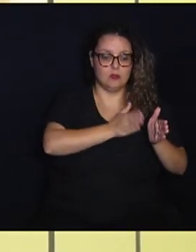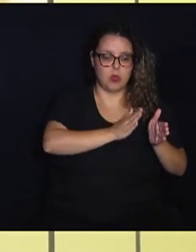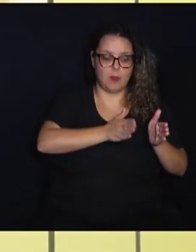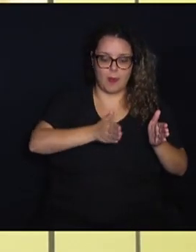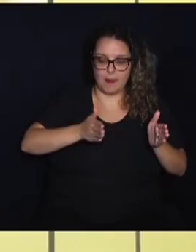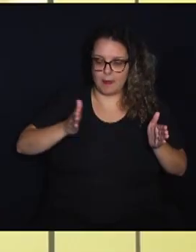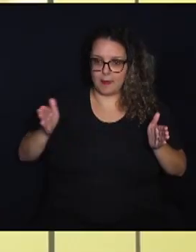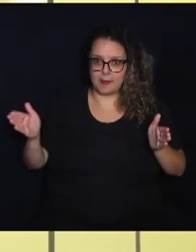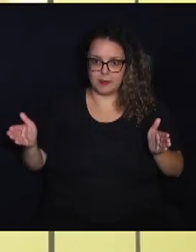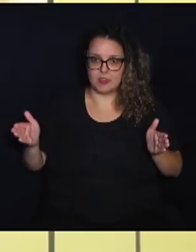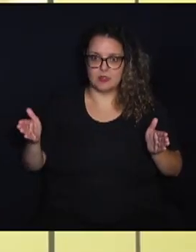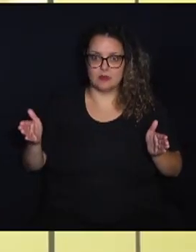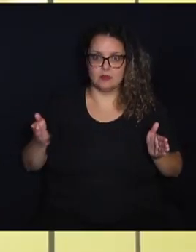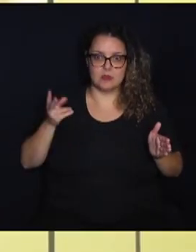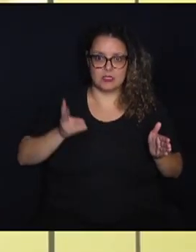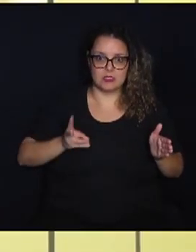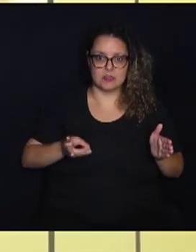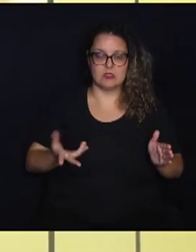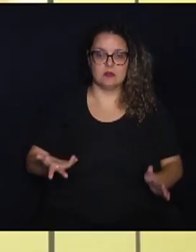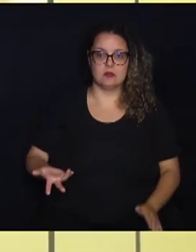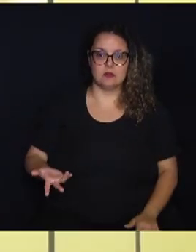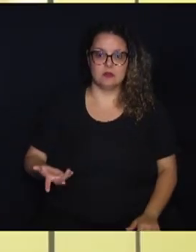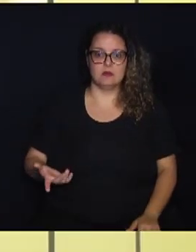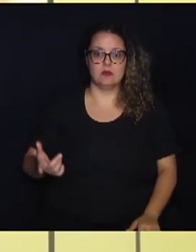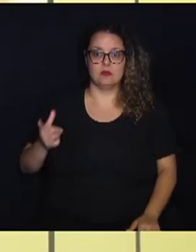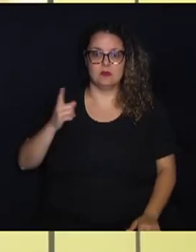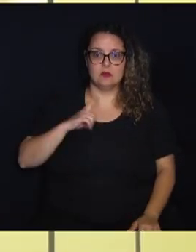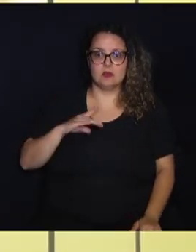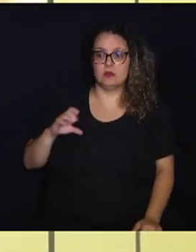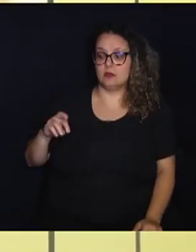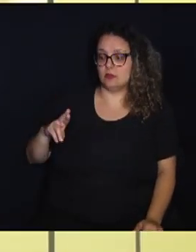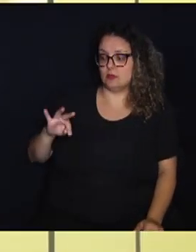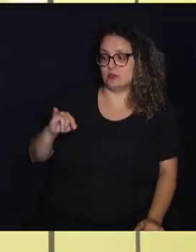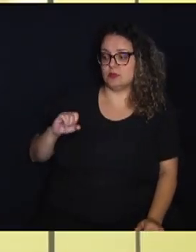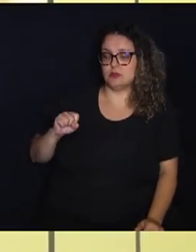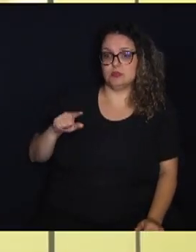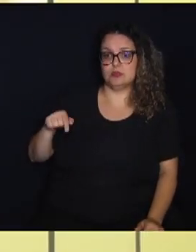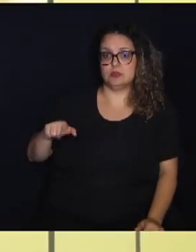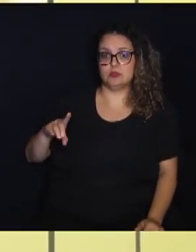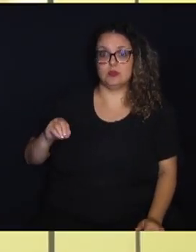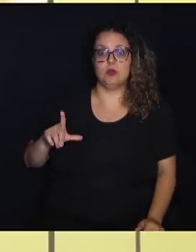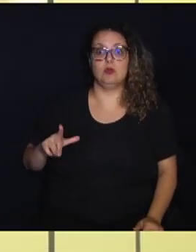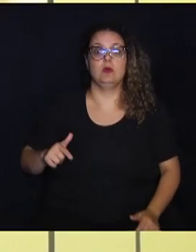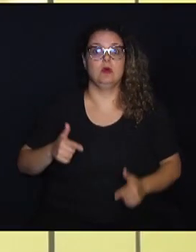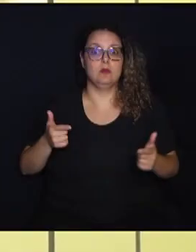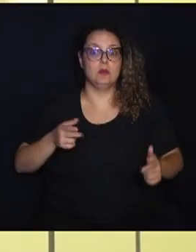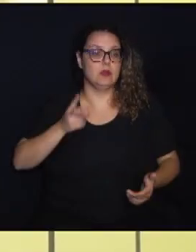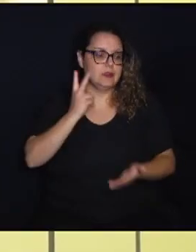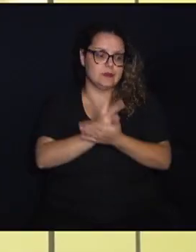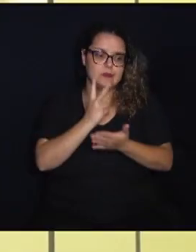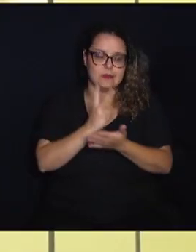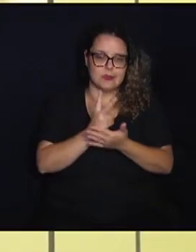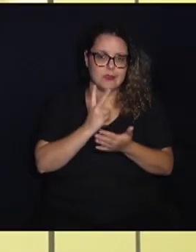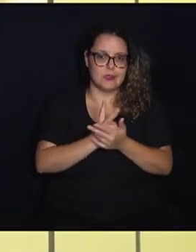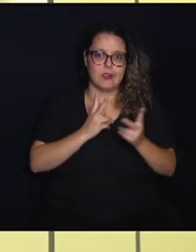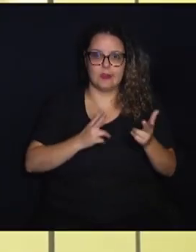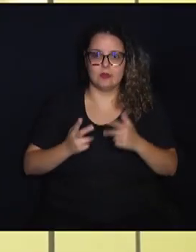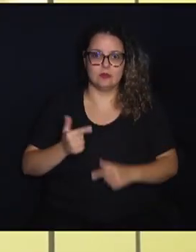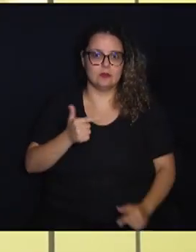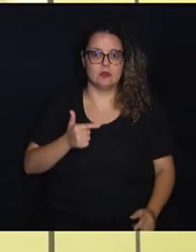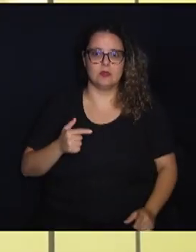risca para sempre, ela vai ter um cortisol alto, porque ela não sai daquilo, ela não vai ter um